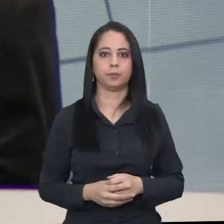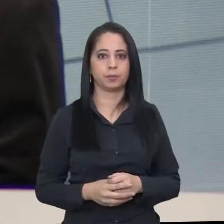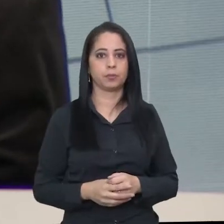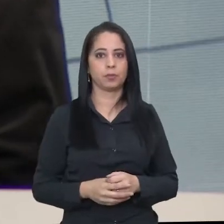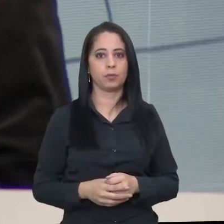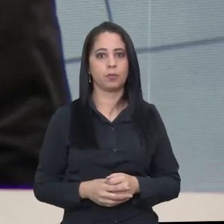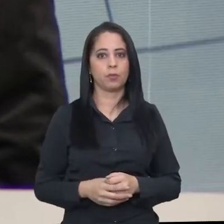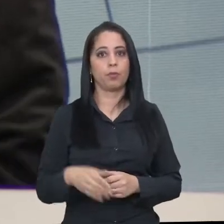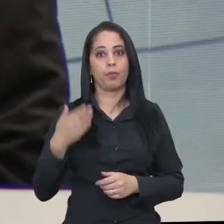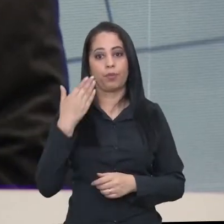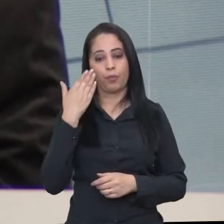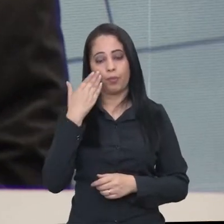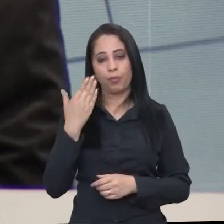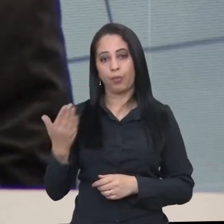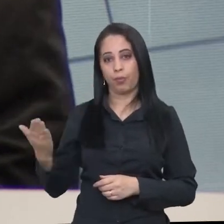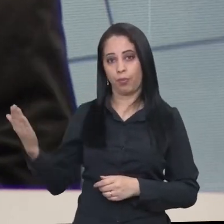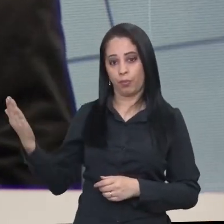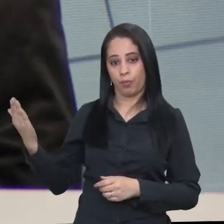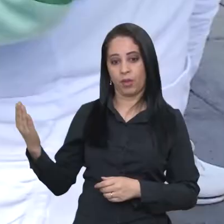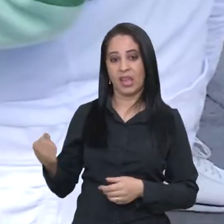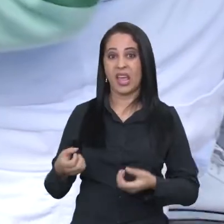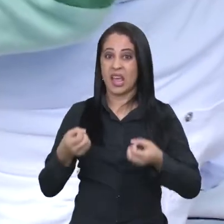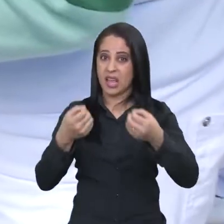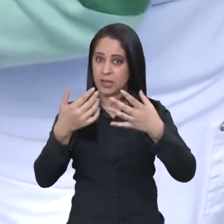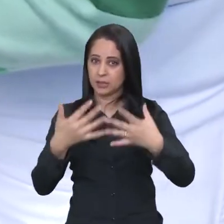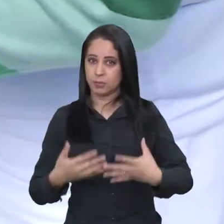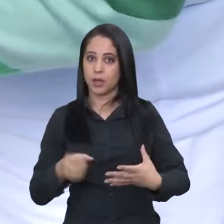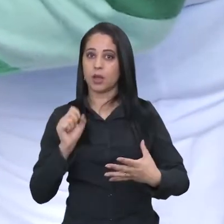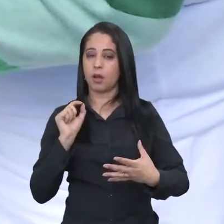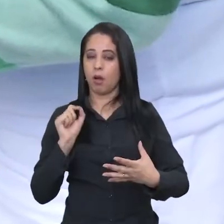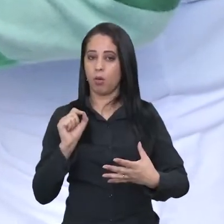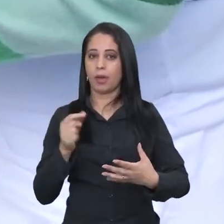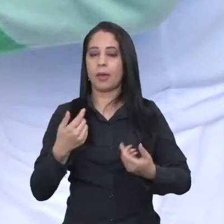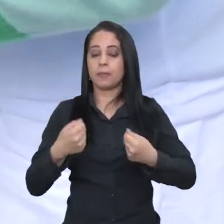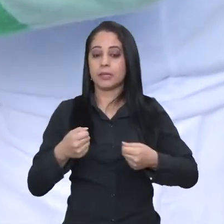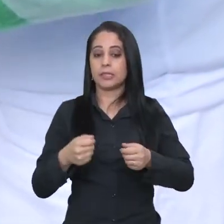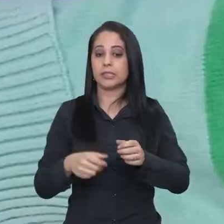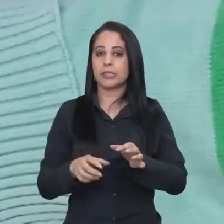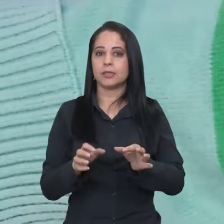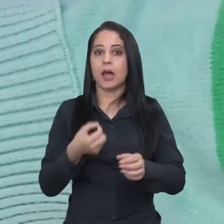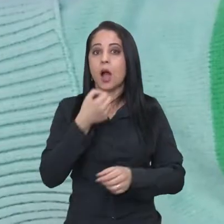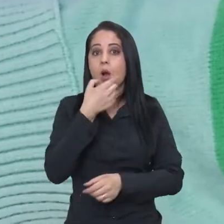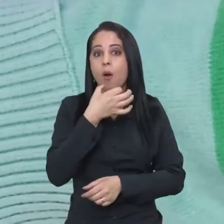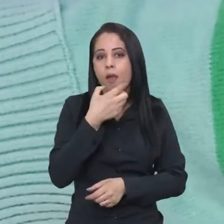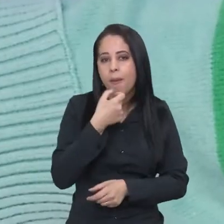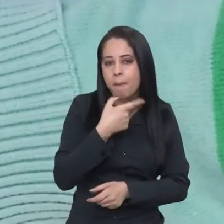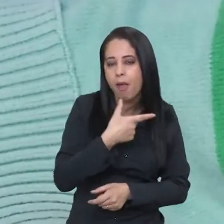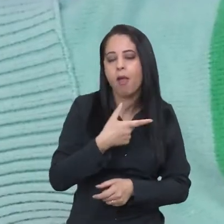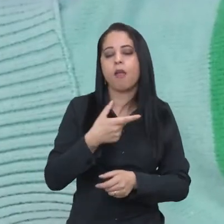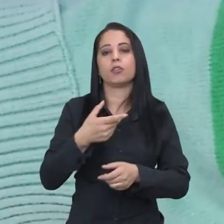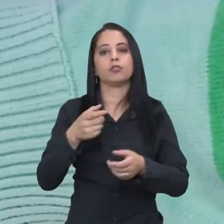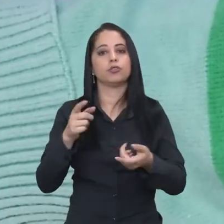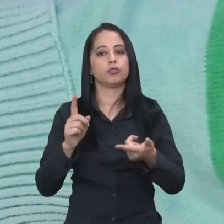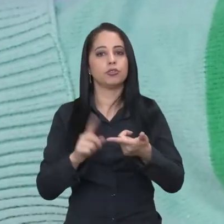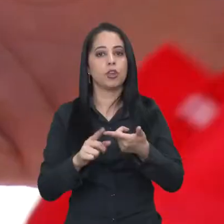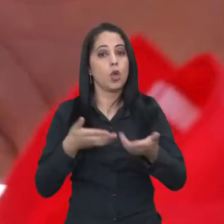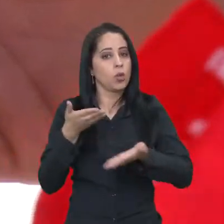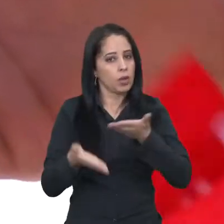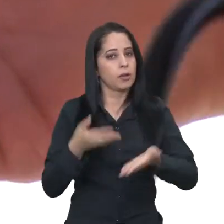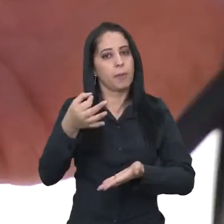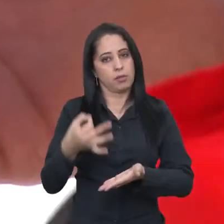O parlamentar ainda defende um planejamento público para que os portadores da doença tenham acesso aos medicamentos